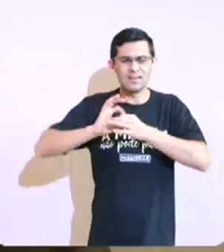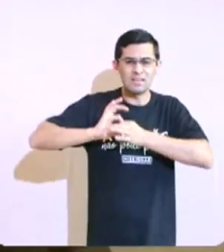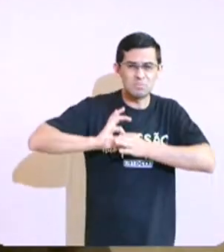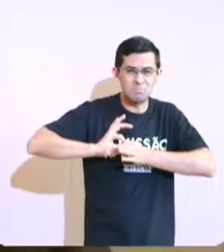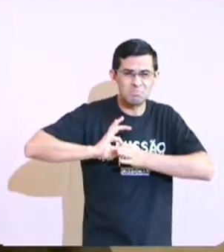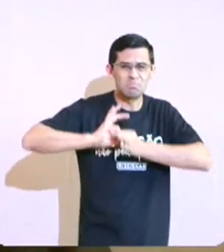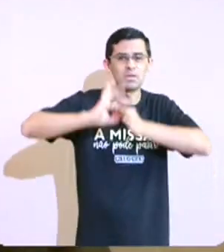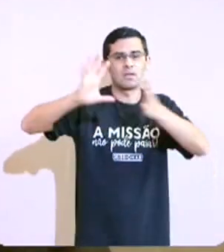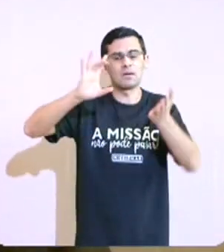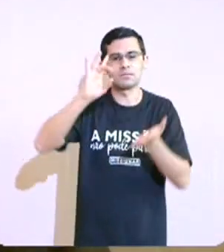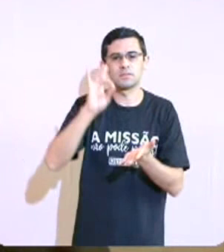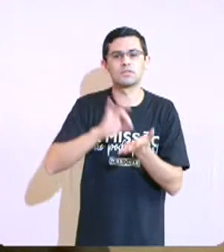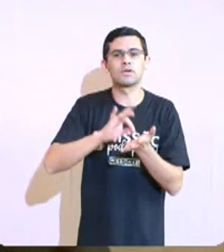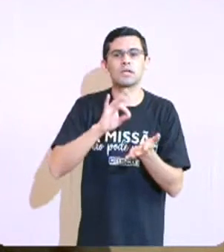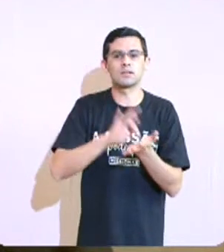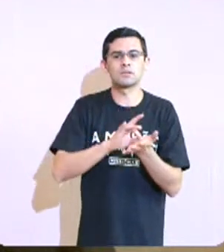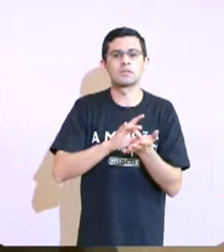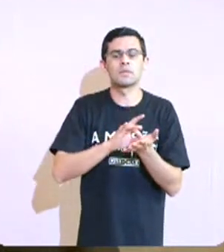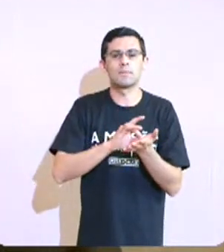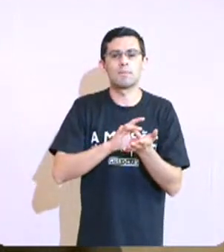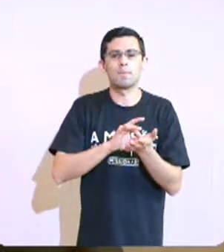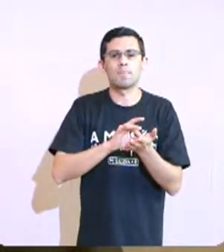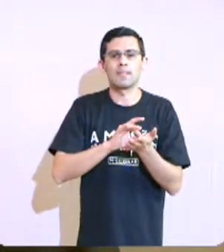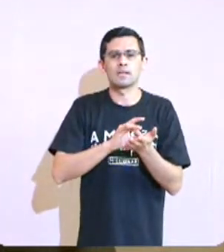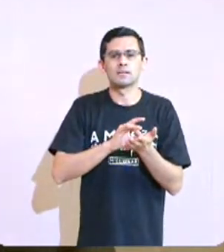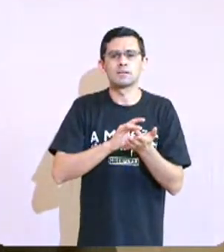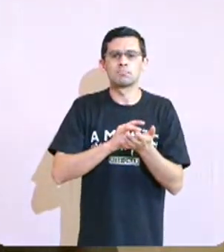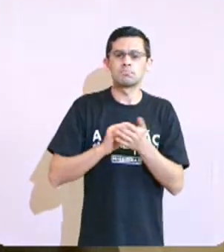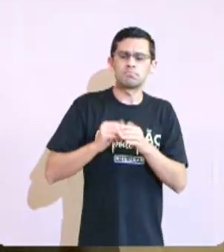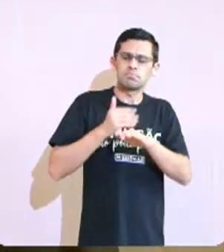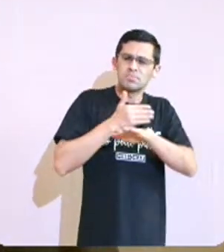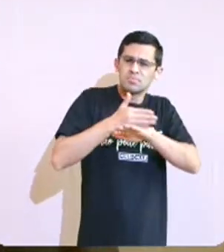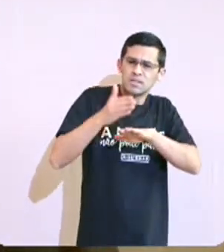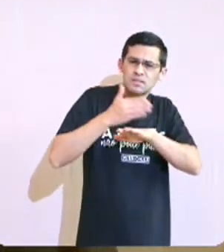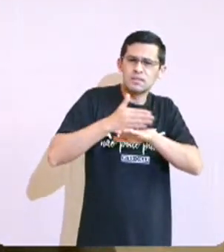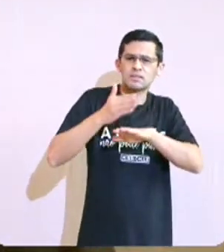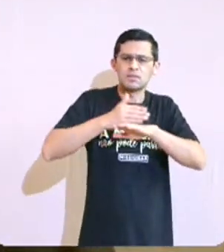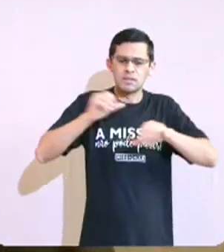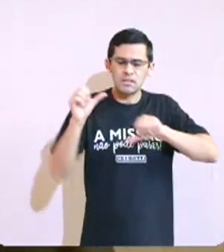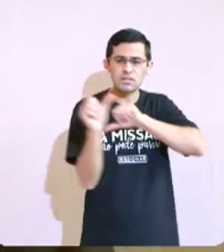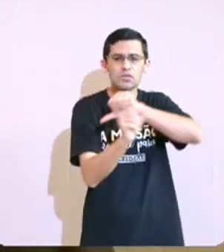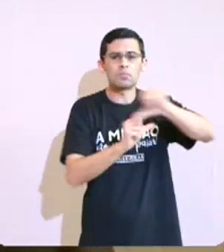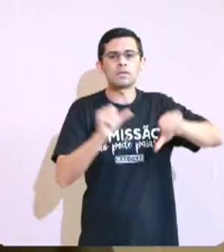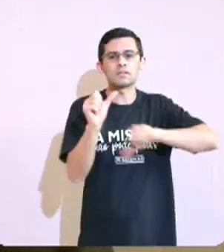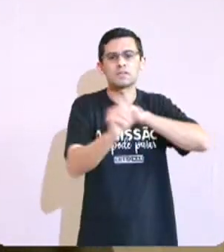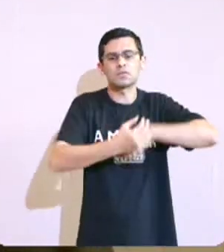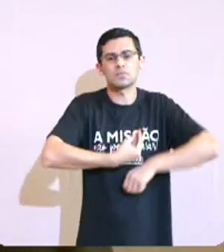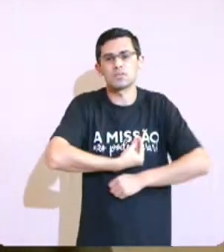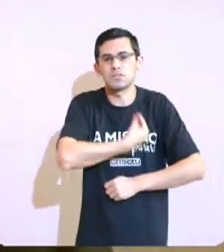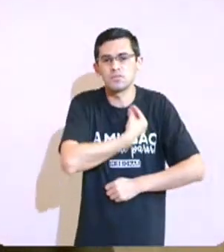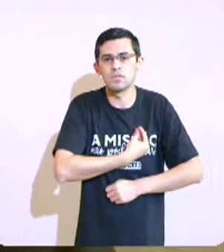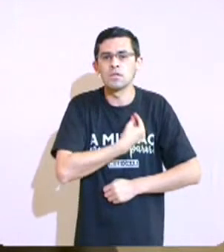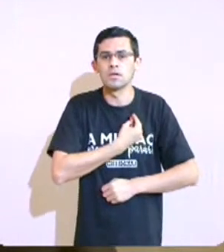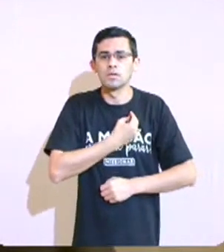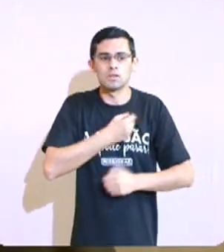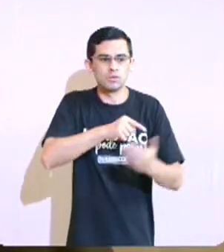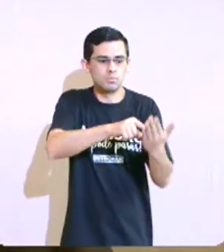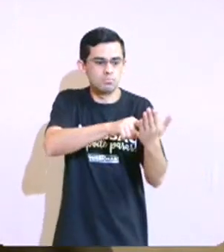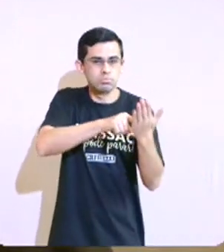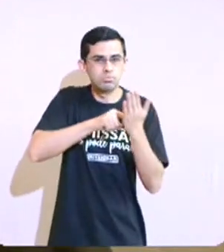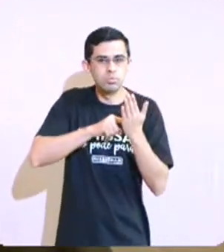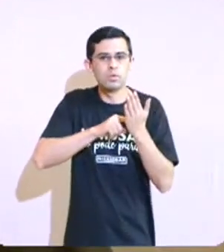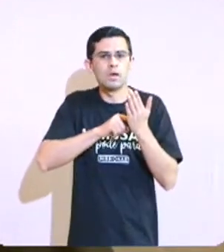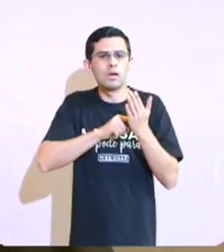Terapia. Didascalia, querigma e terapia são as manifestações missionárias na